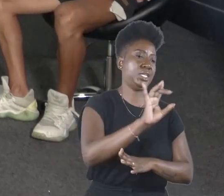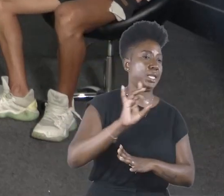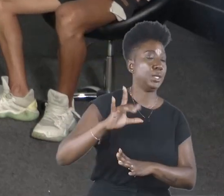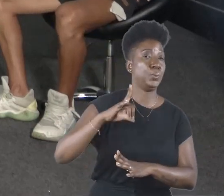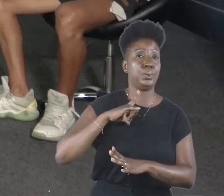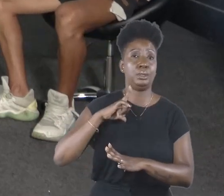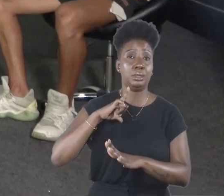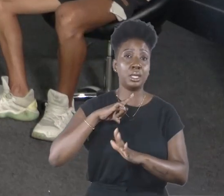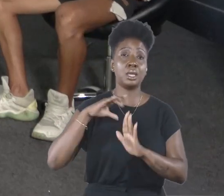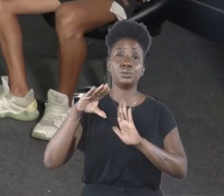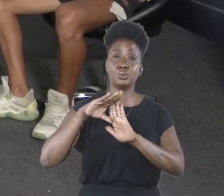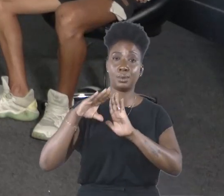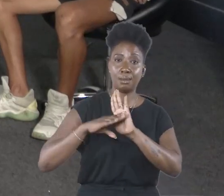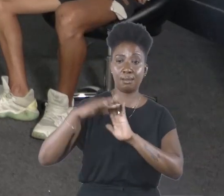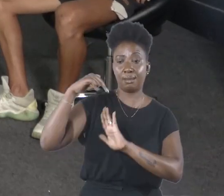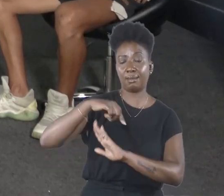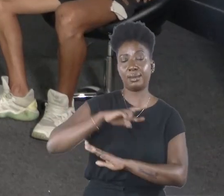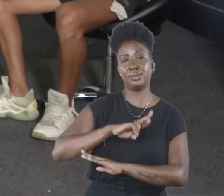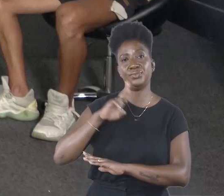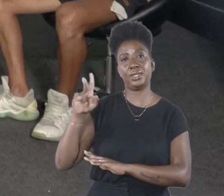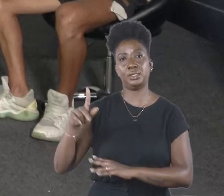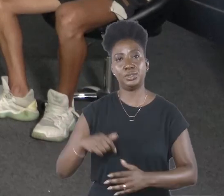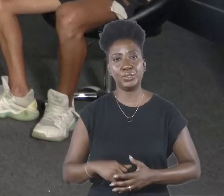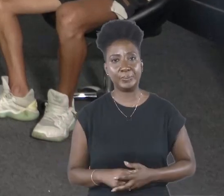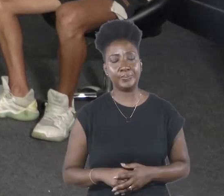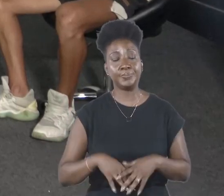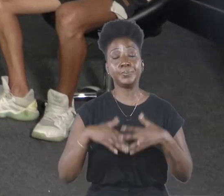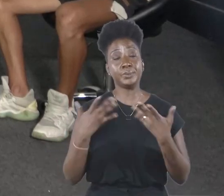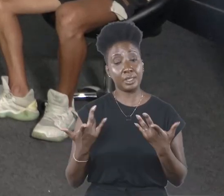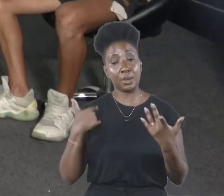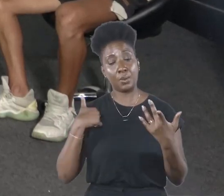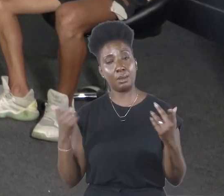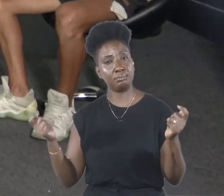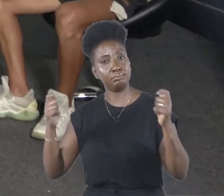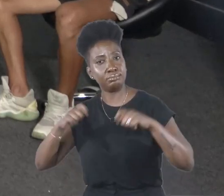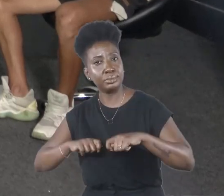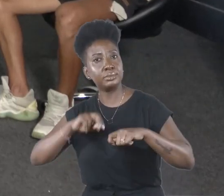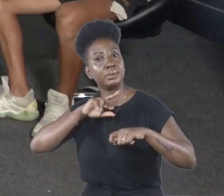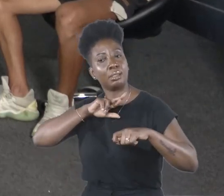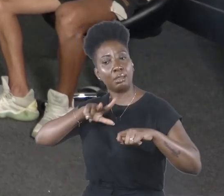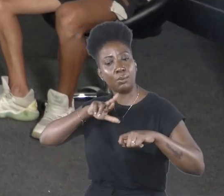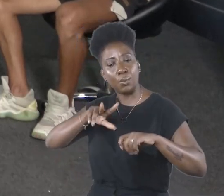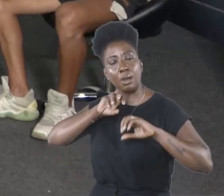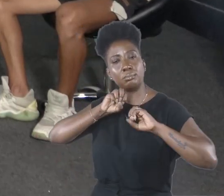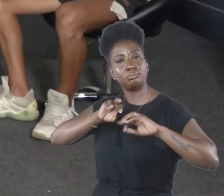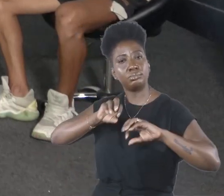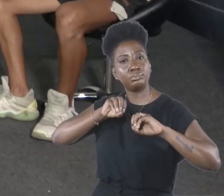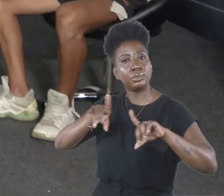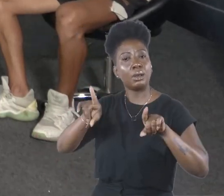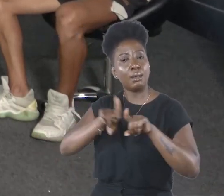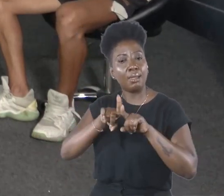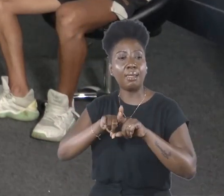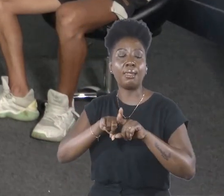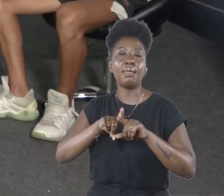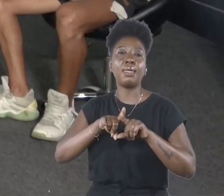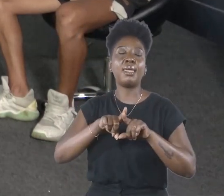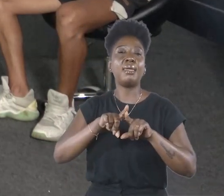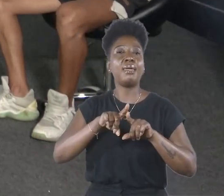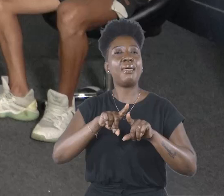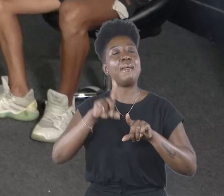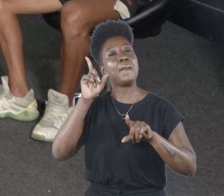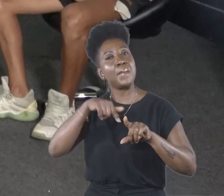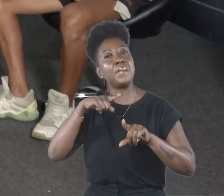isso é comum no Brasil. Um companheiro chamar você para uma festa. Então, a gente fala para eles. Capacitação sobre isso. A